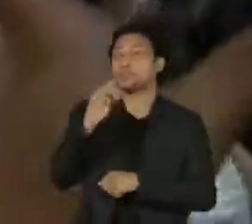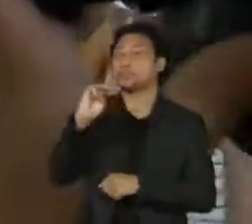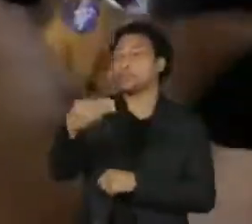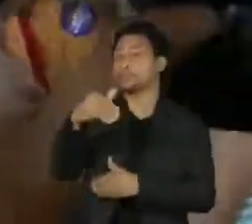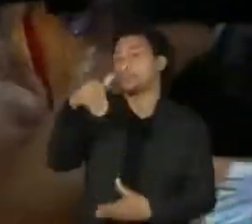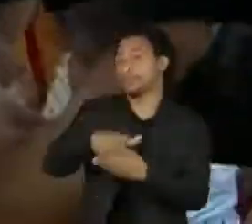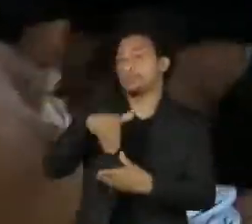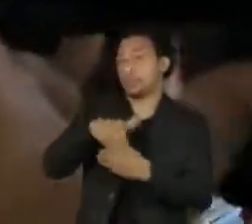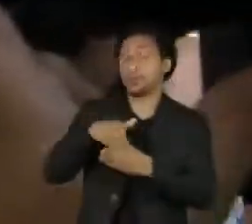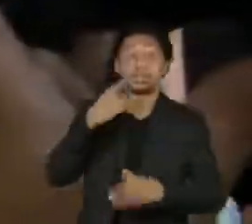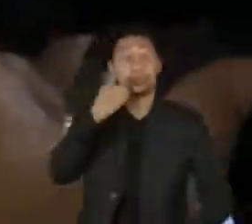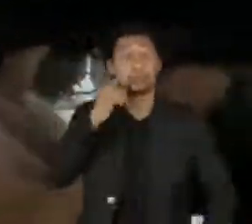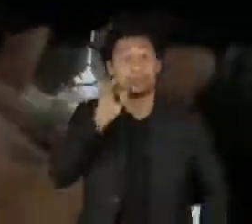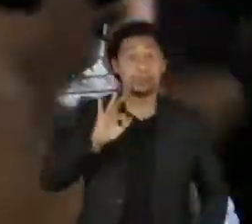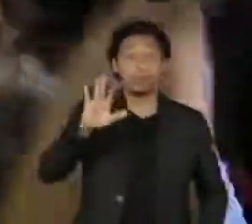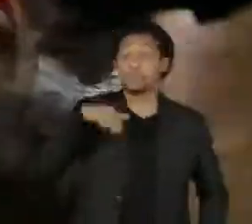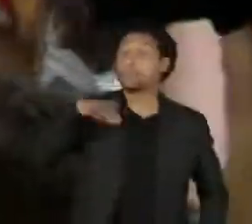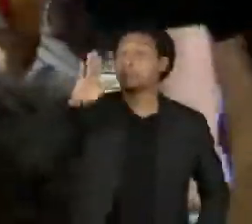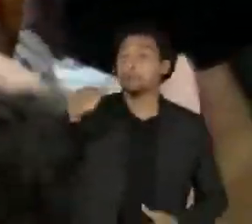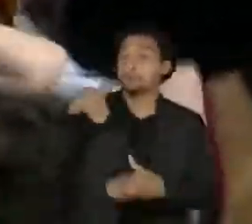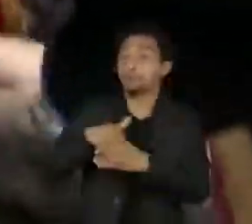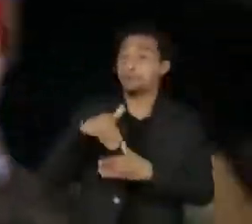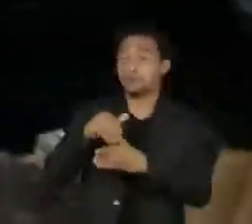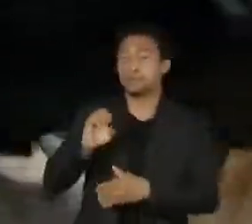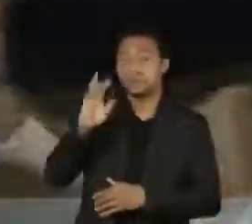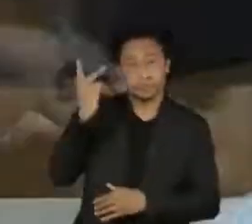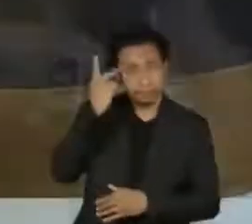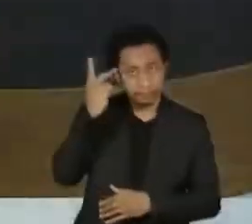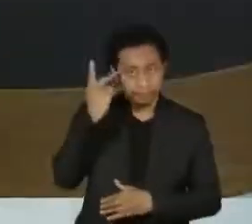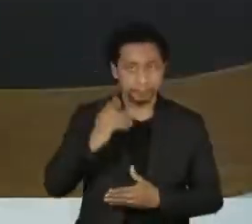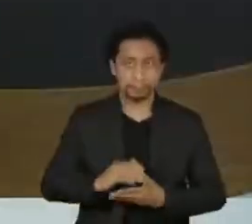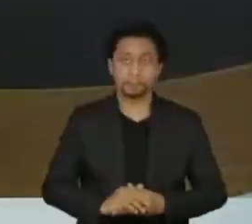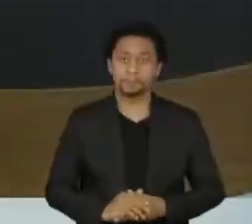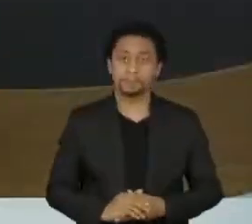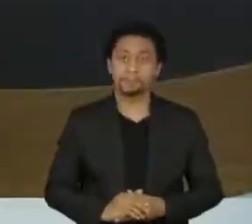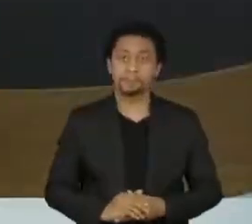federal eleito mais votado de São Paulo. Para entrevistar o